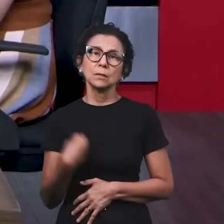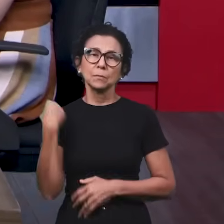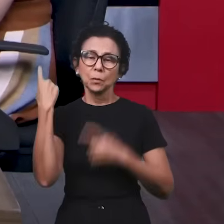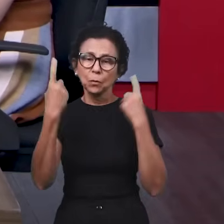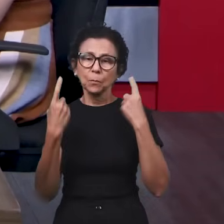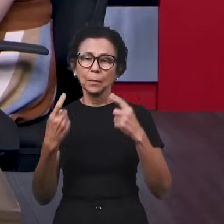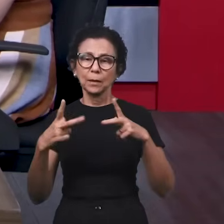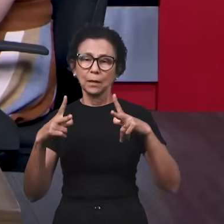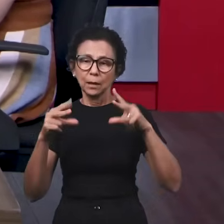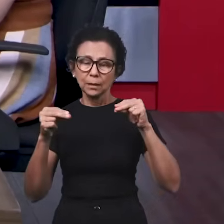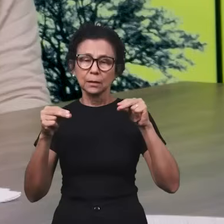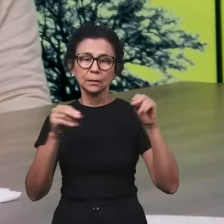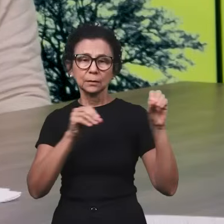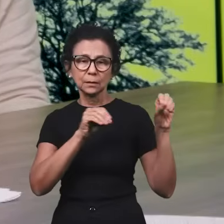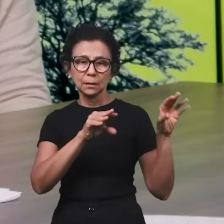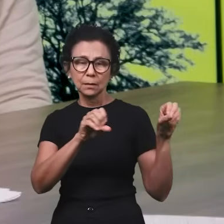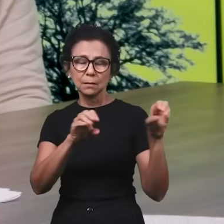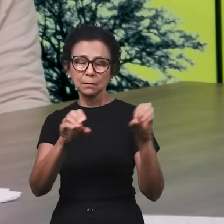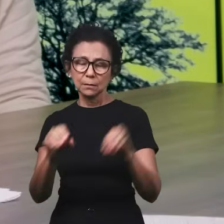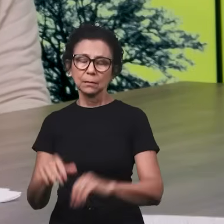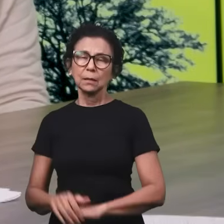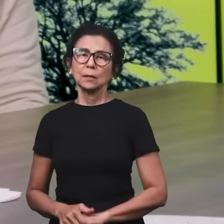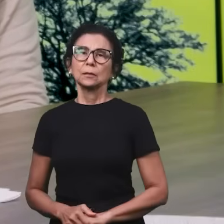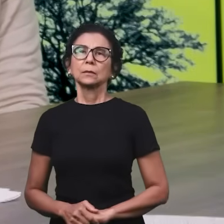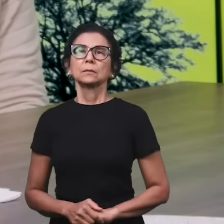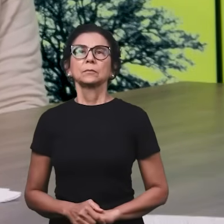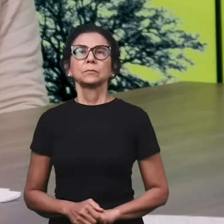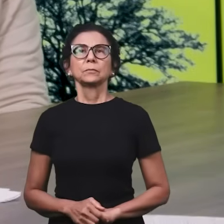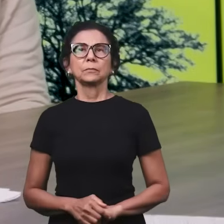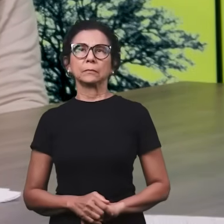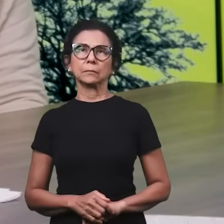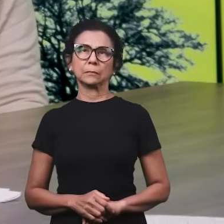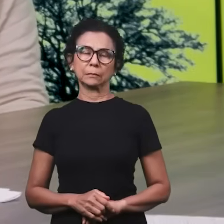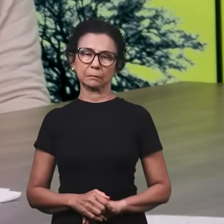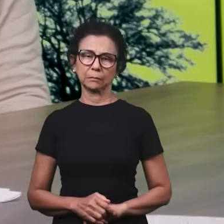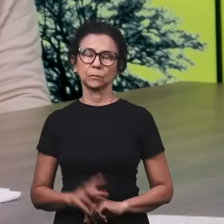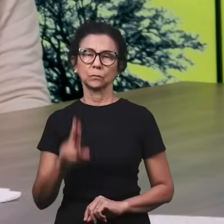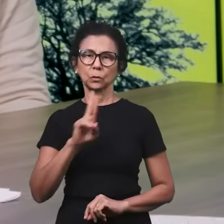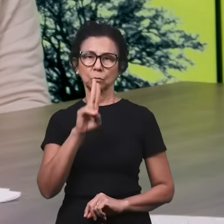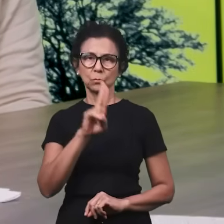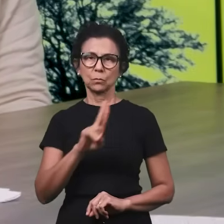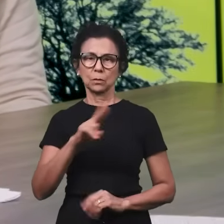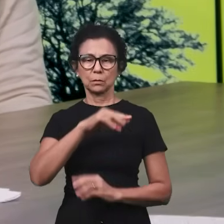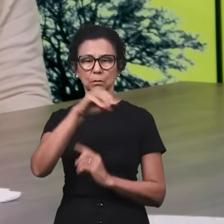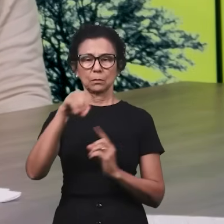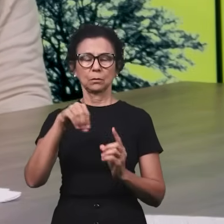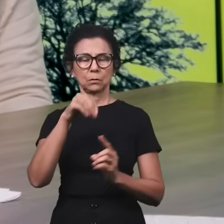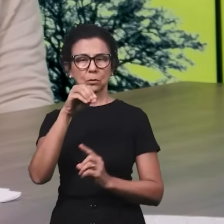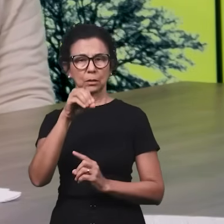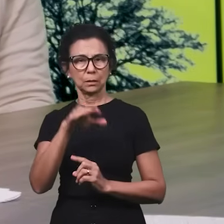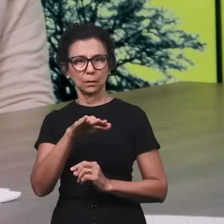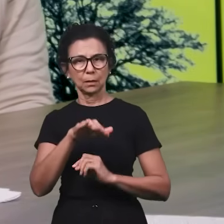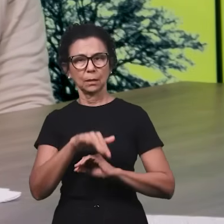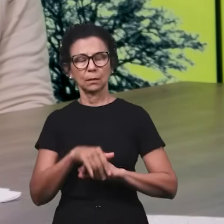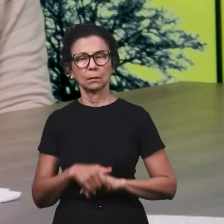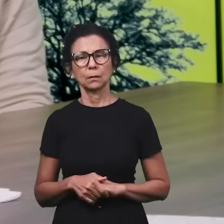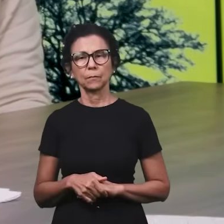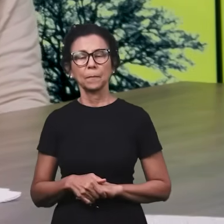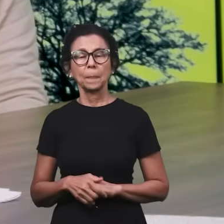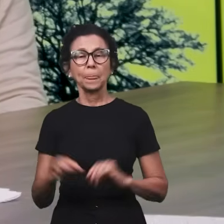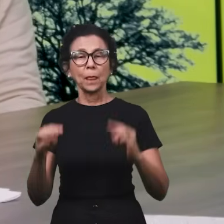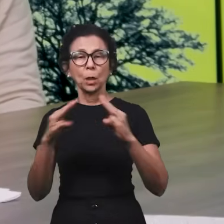essa preocupação de passarmos também a herança do Senhor para eles, de levá-los ao ensino, a usar as